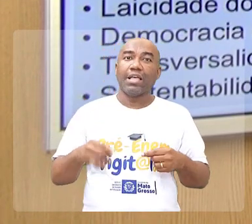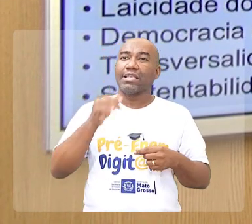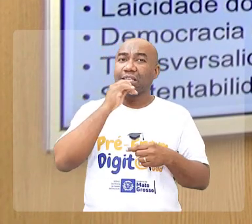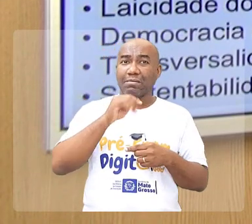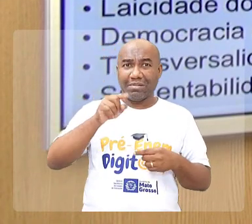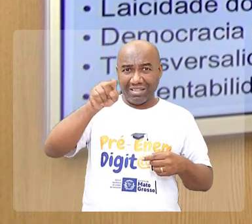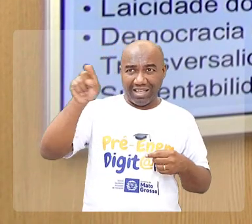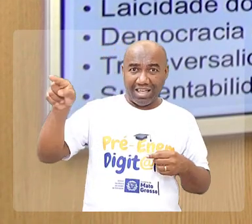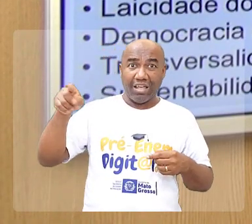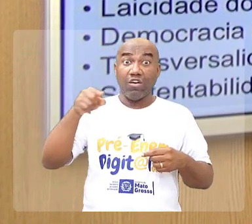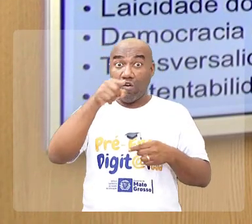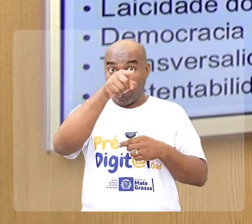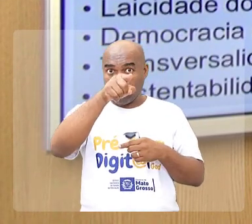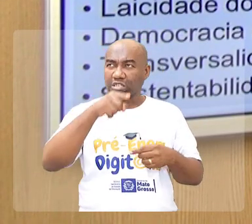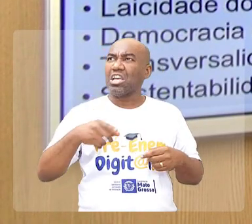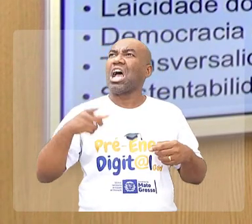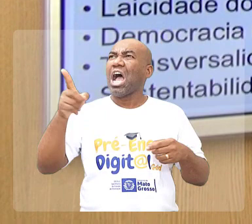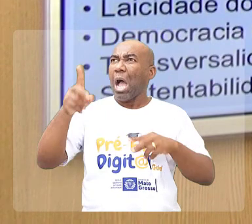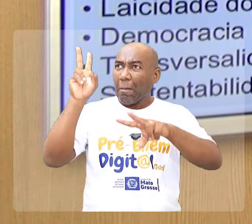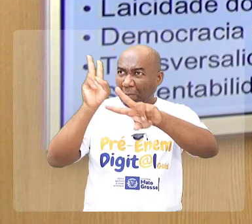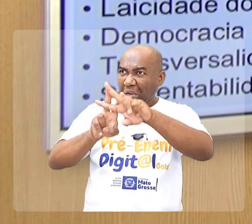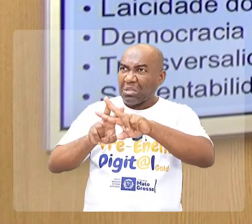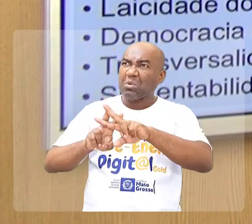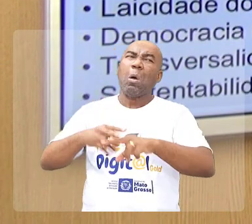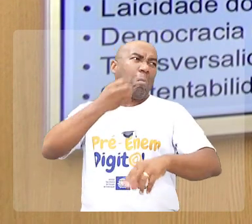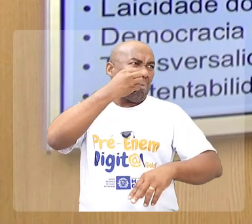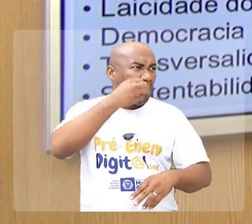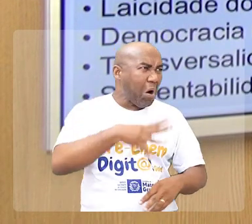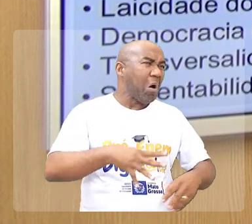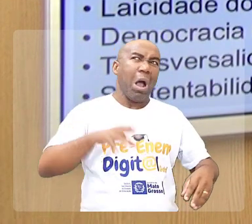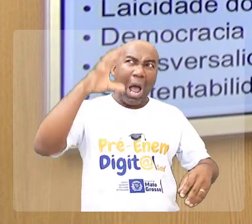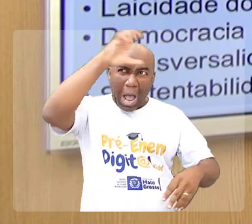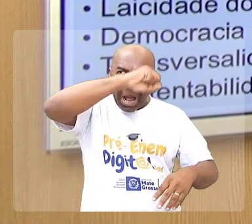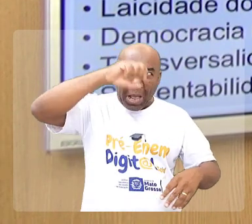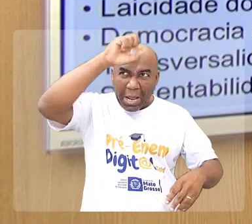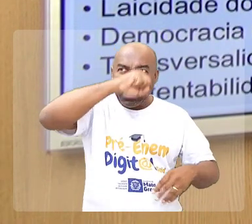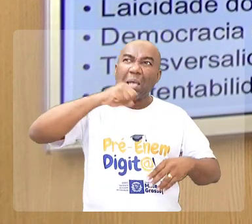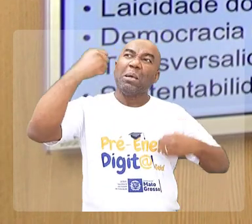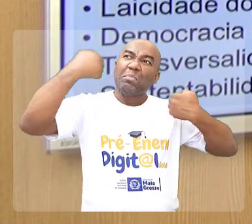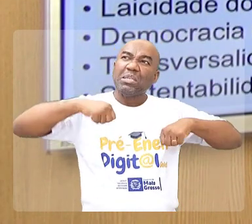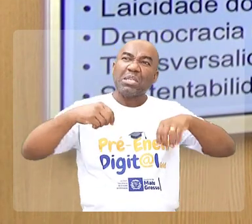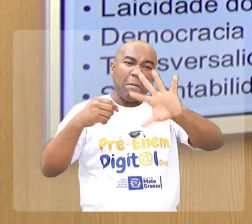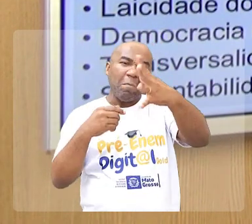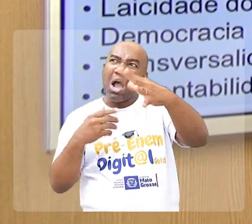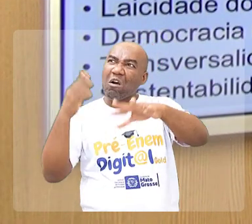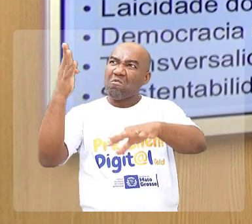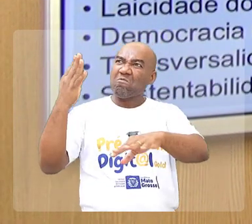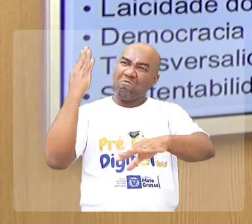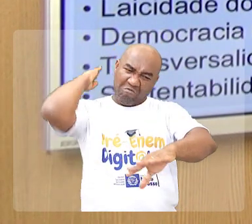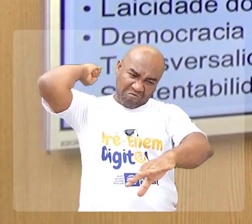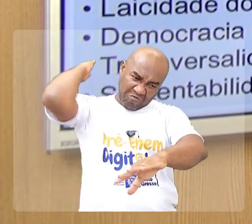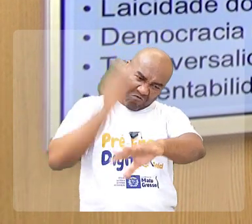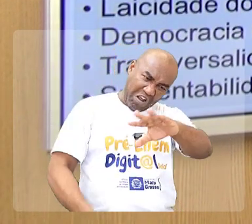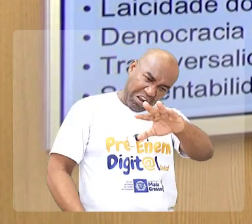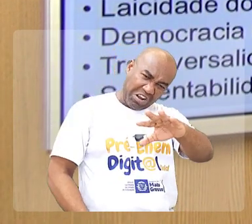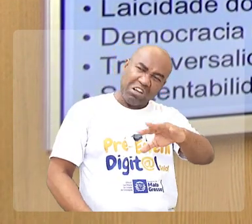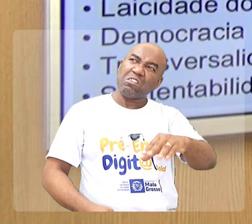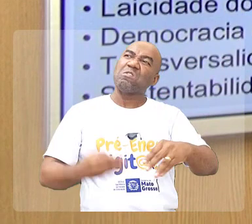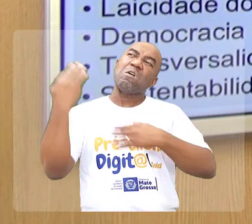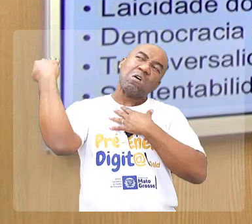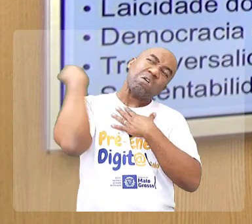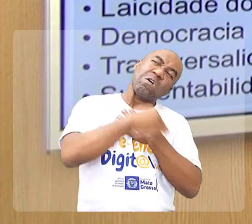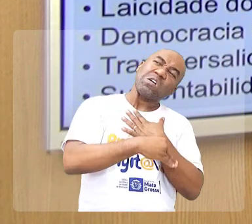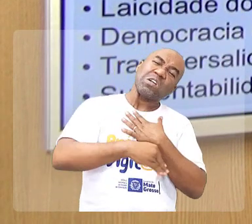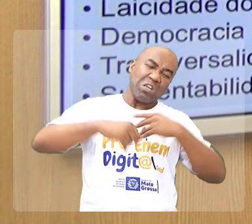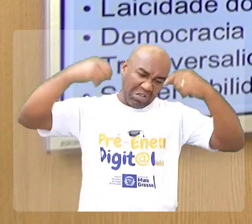ladrão. Gente, por favor, isso fere os direitos humanos. É zero e não tem acordo. Então, o que que você faz